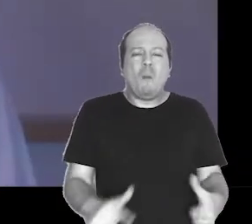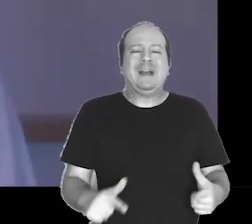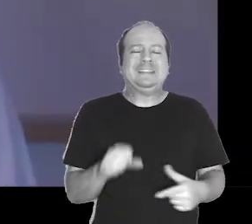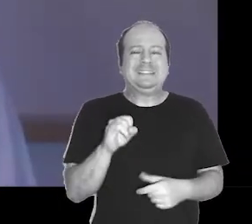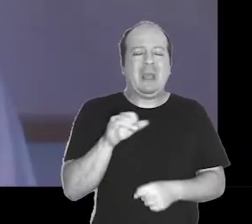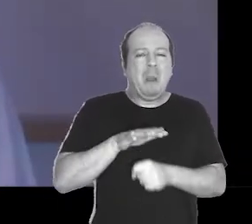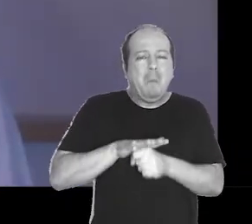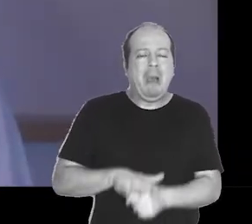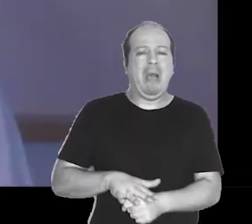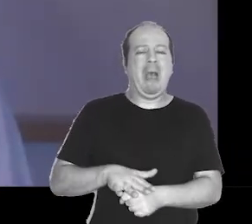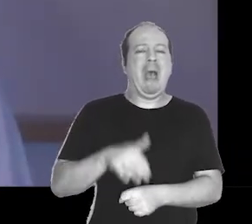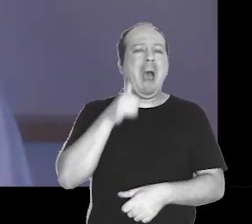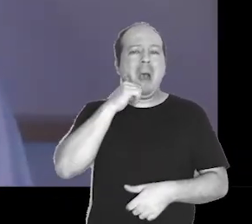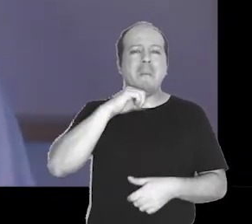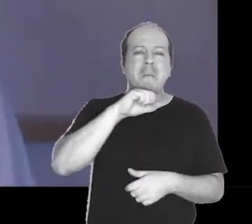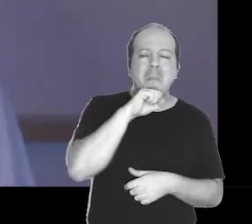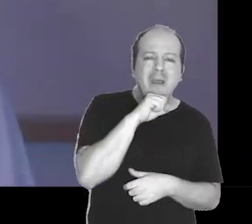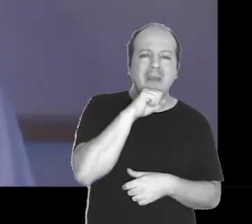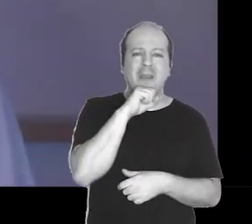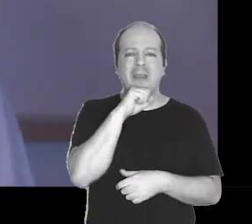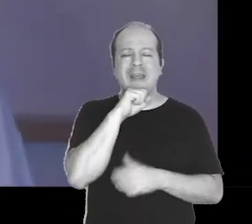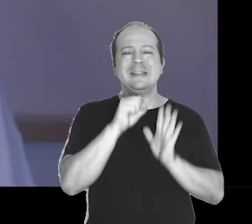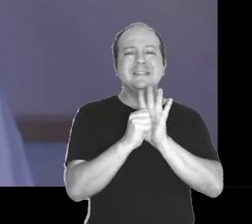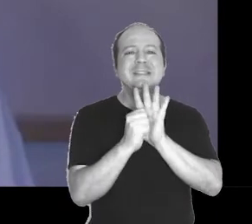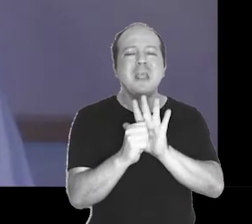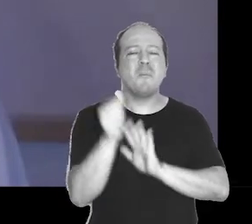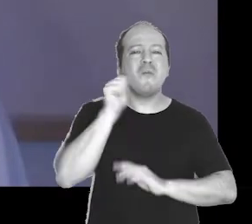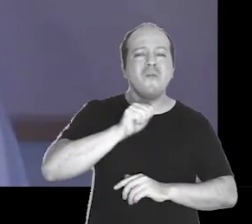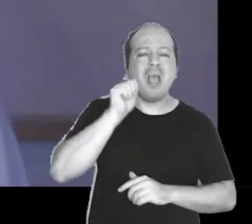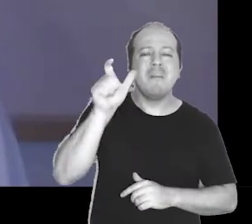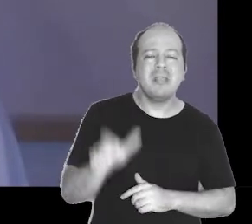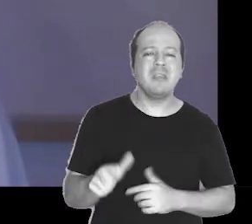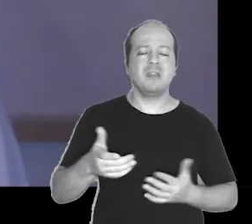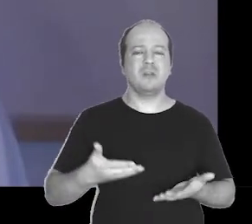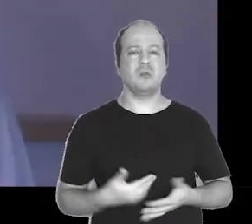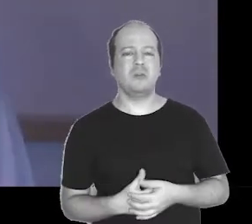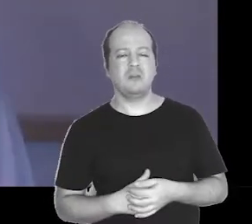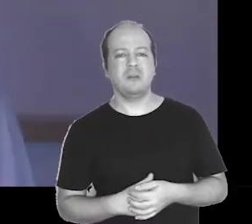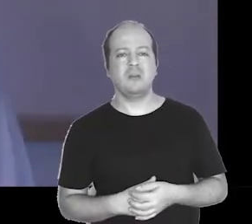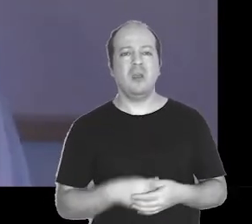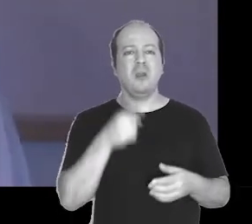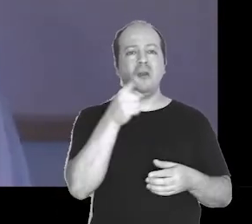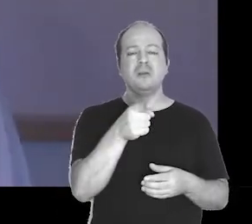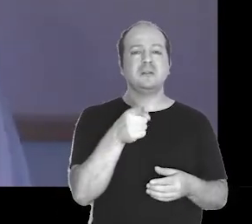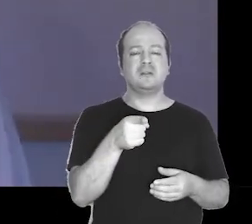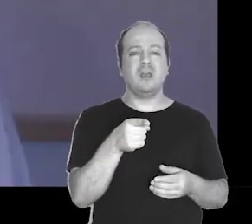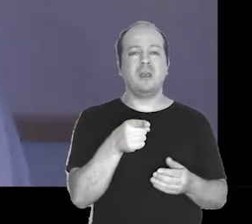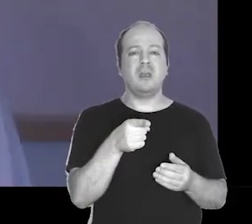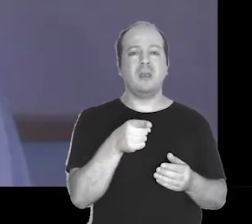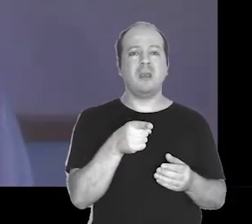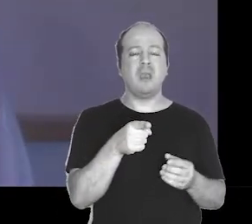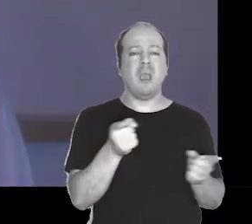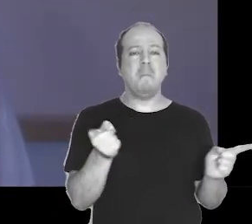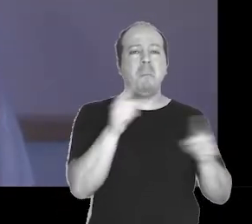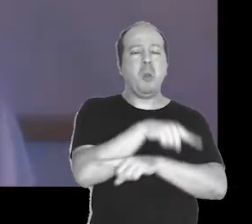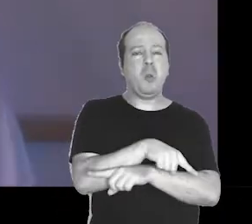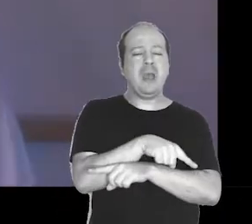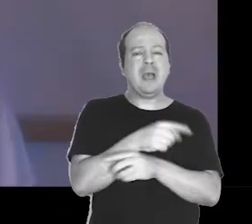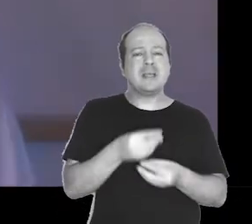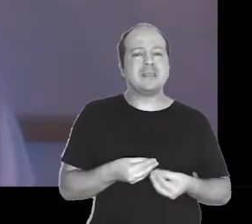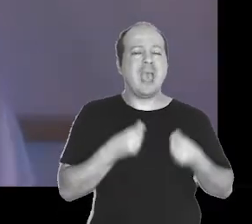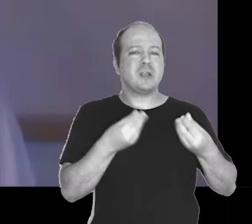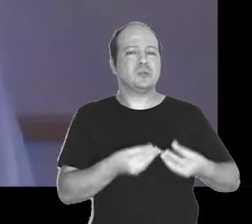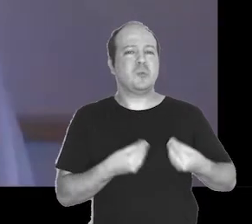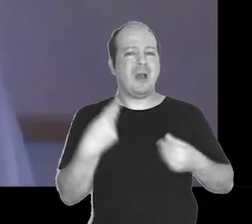reprimir a mãe é reprimir o símbolo do feminino? Você deslocou as pulsões sexuais do